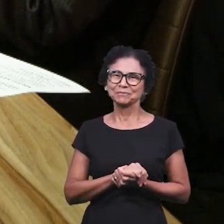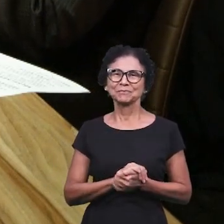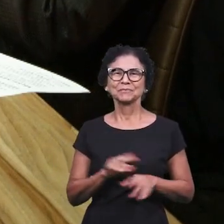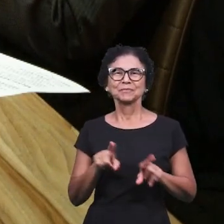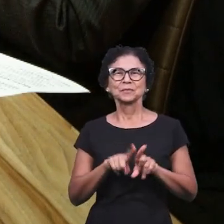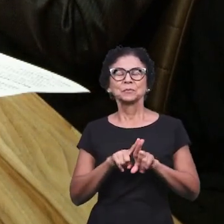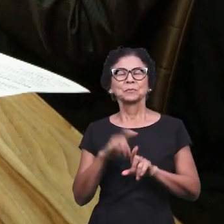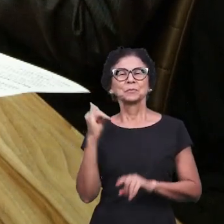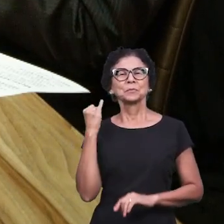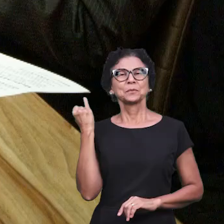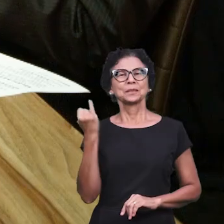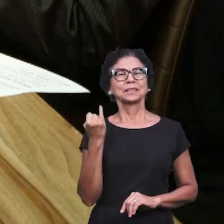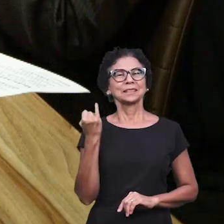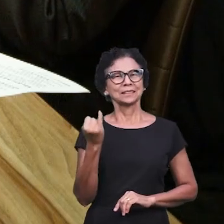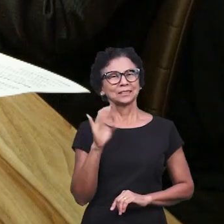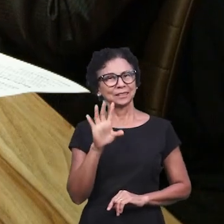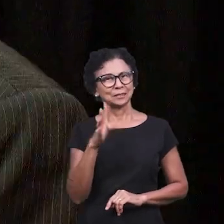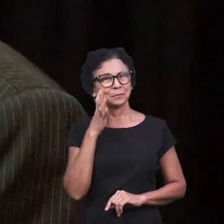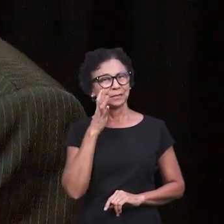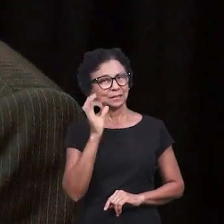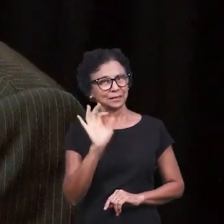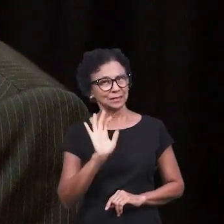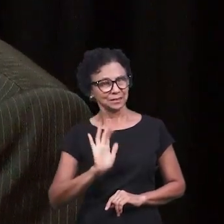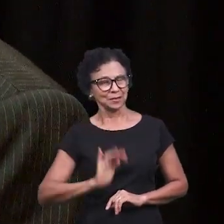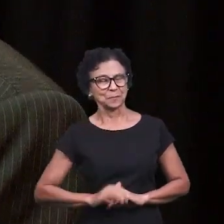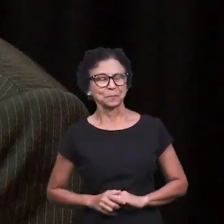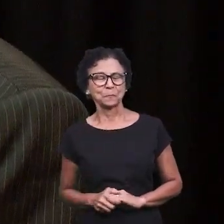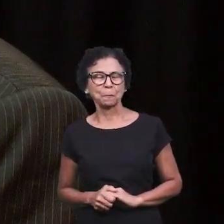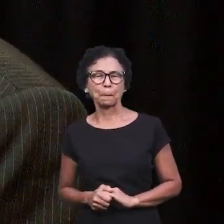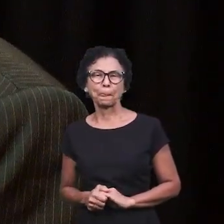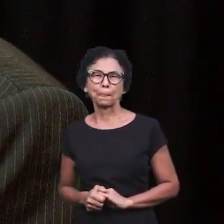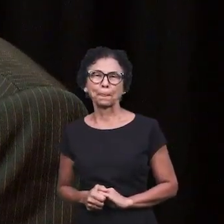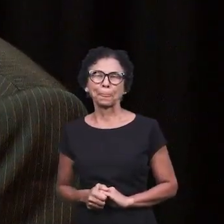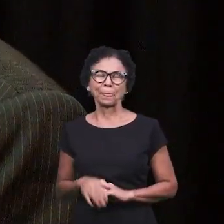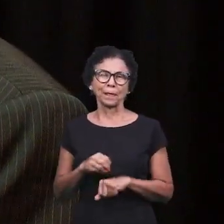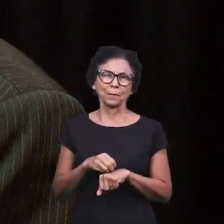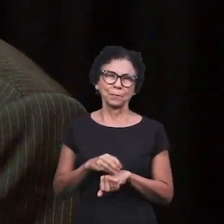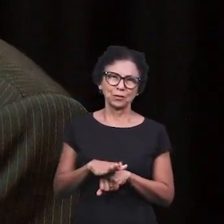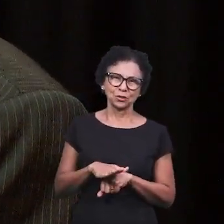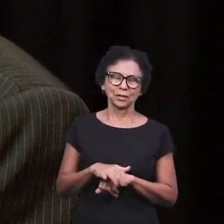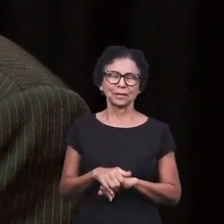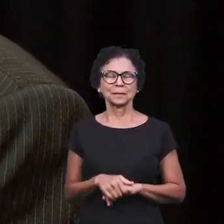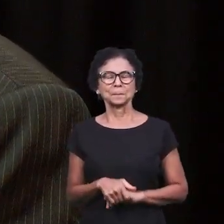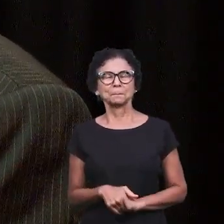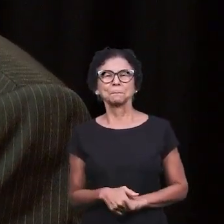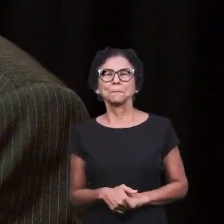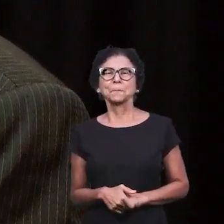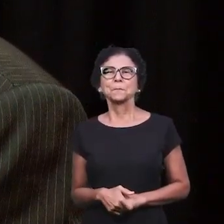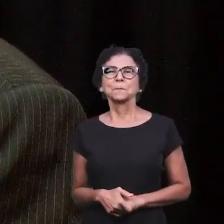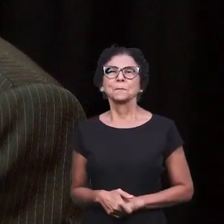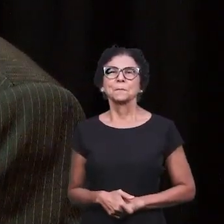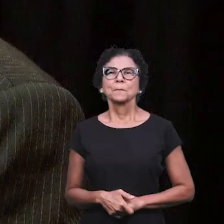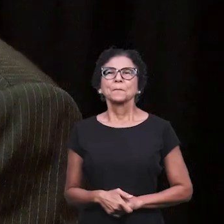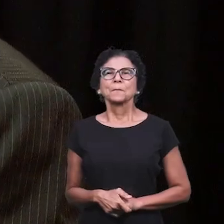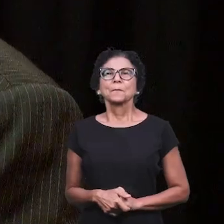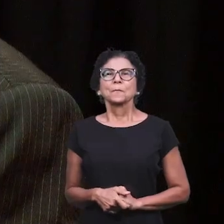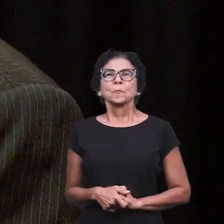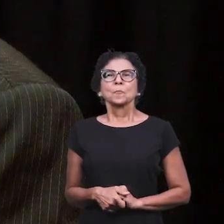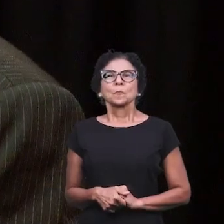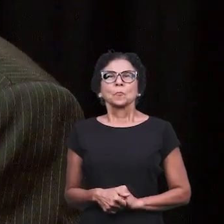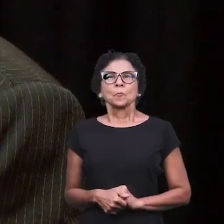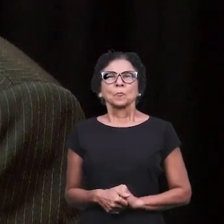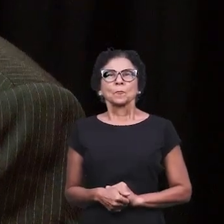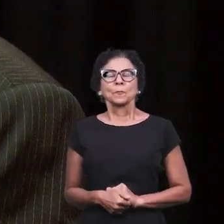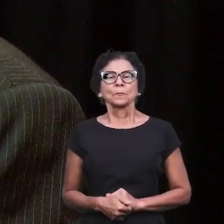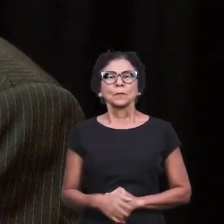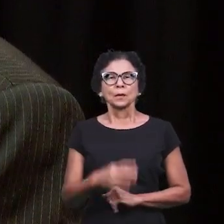outro ponto importante, aí fica um ponto de atenção, um sinal amarelo aí para os nossos amigos que estão nos acompanhando, né?